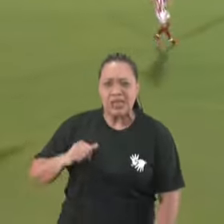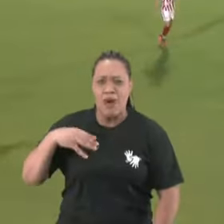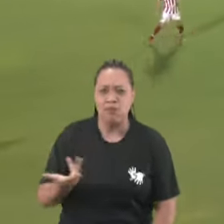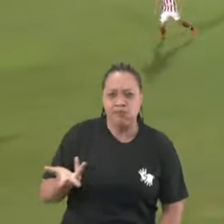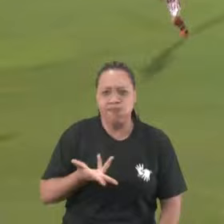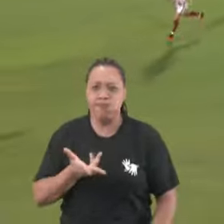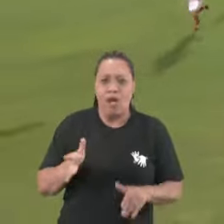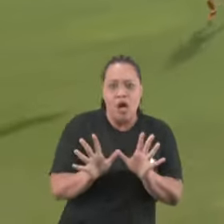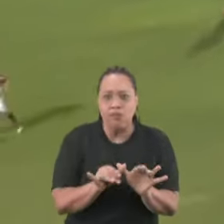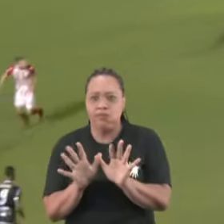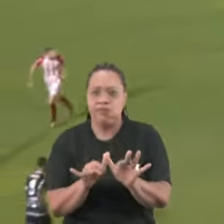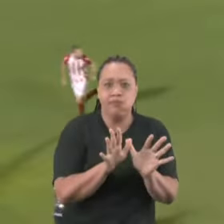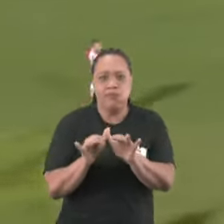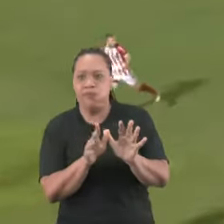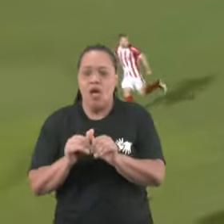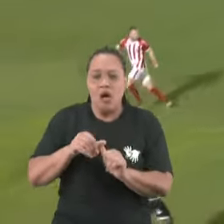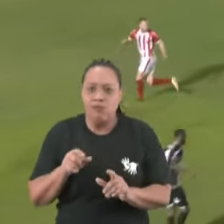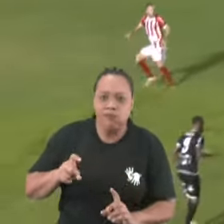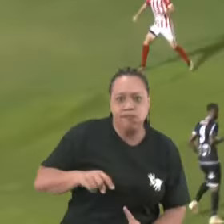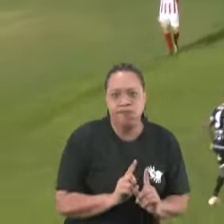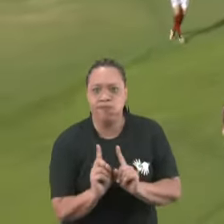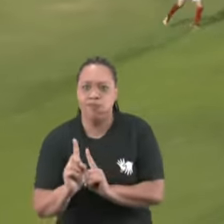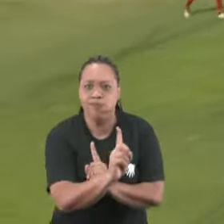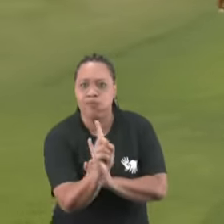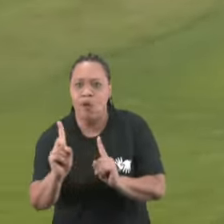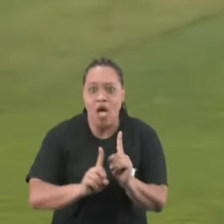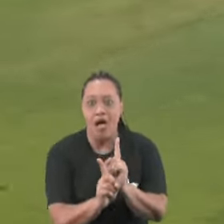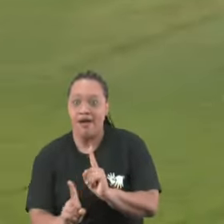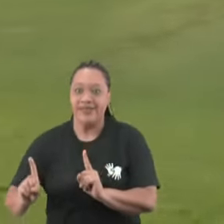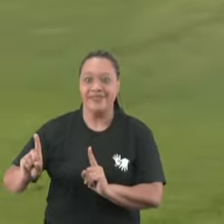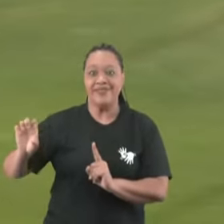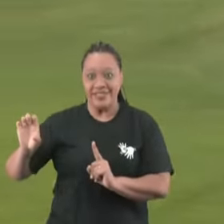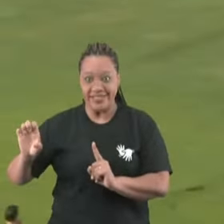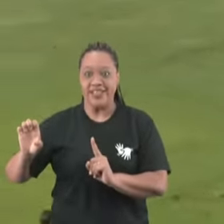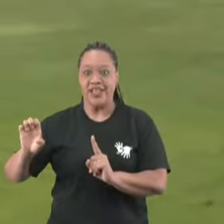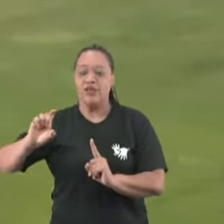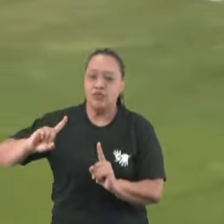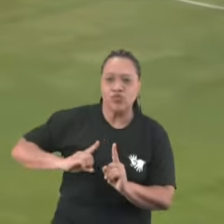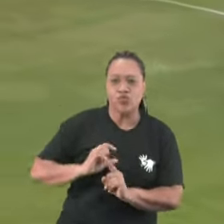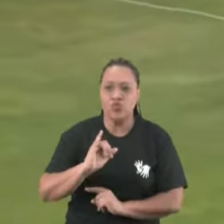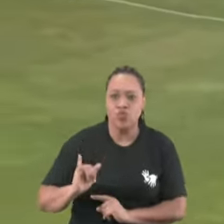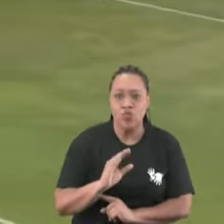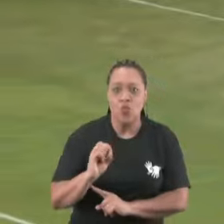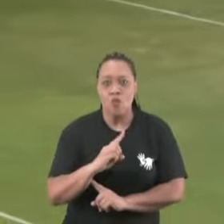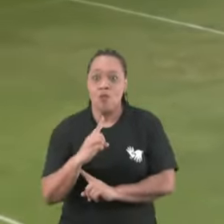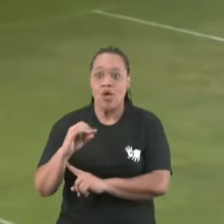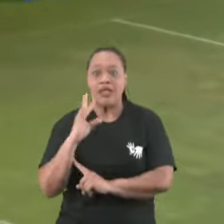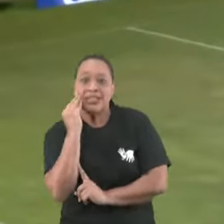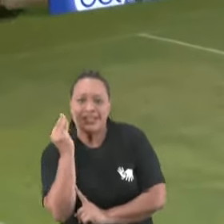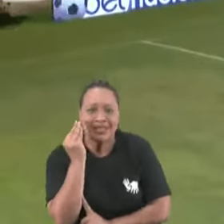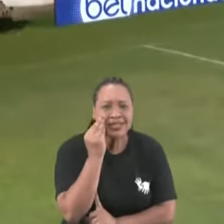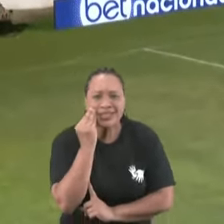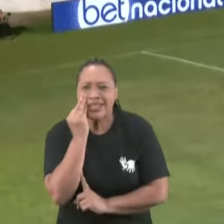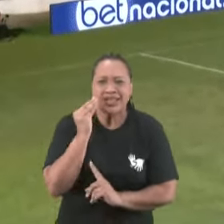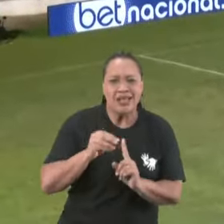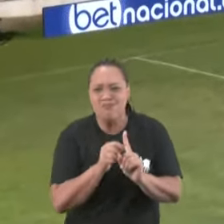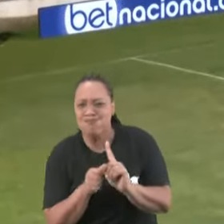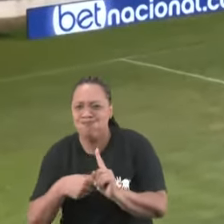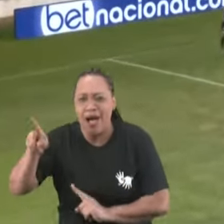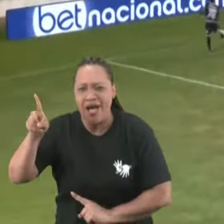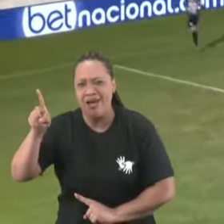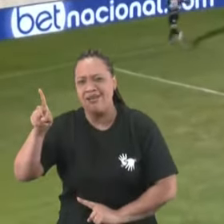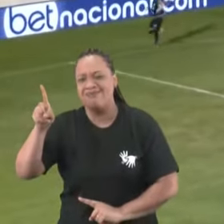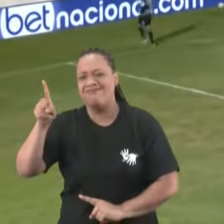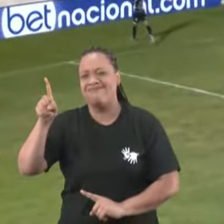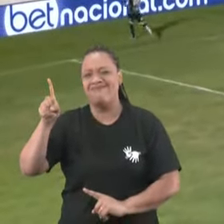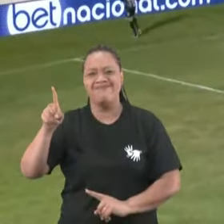velocidade do Asa, vem por dentro, passe do lado esquerdo para o João Cabral. Ele tenta o passe, mas aí, né,